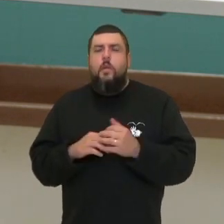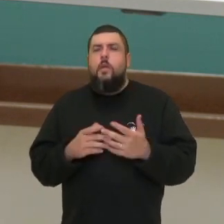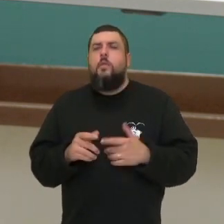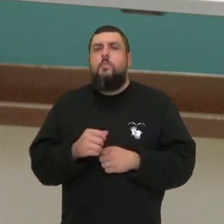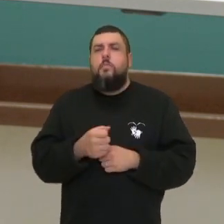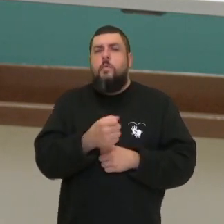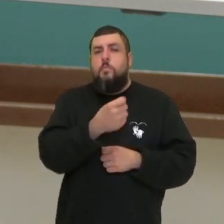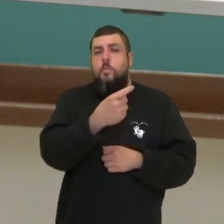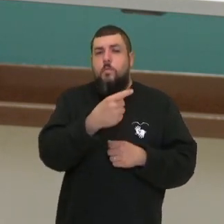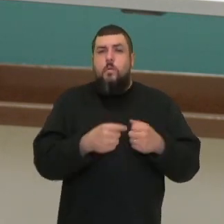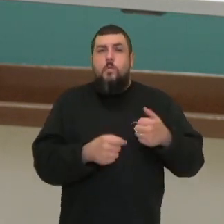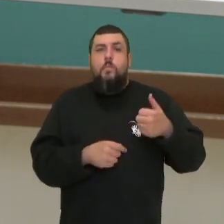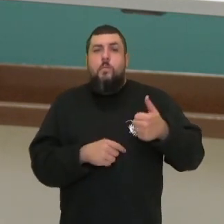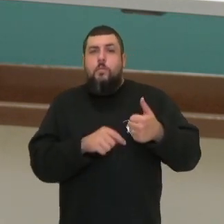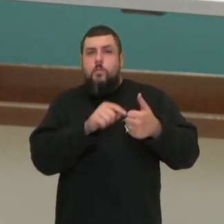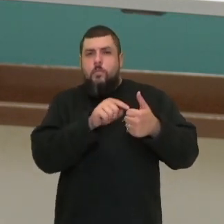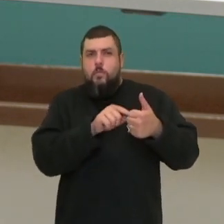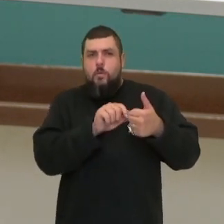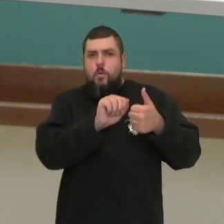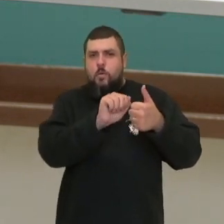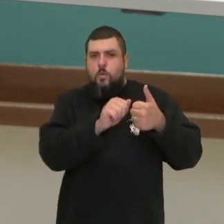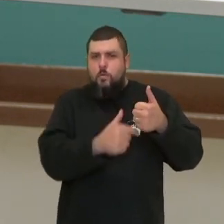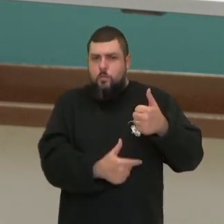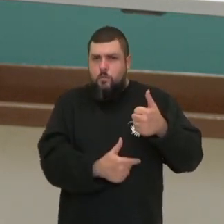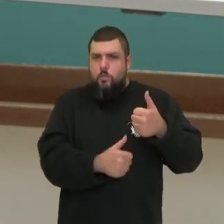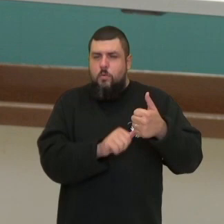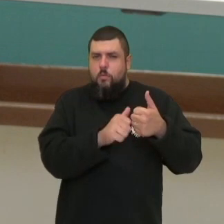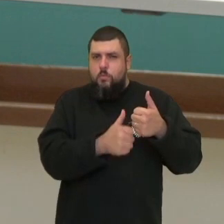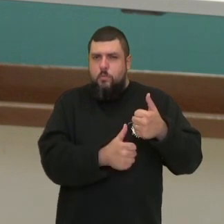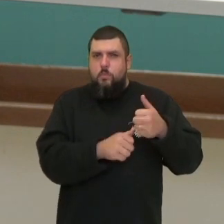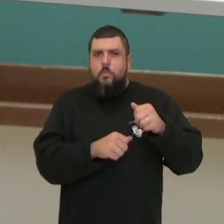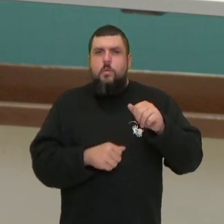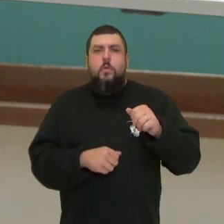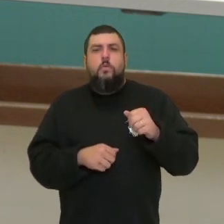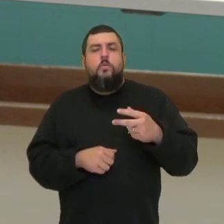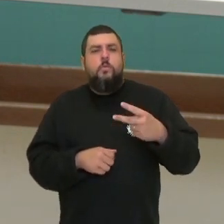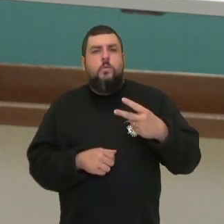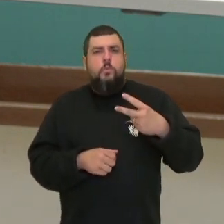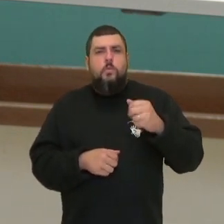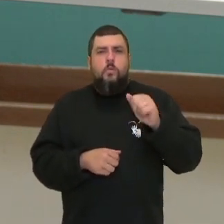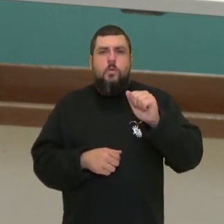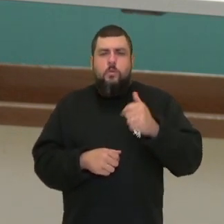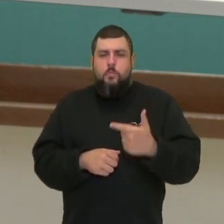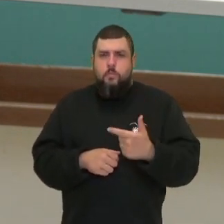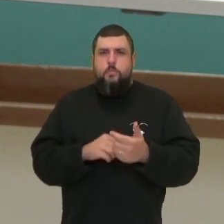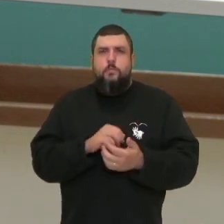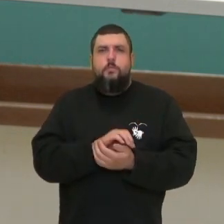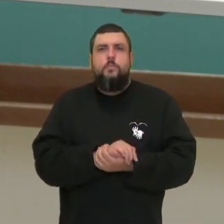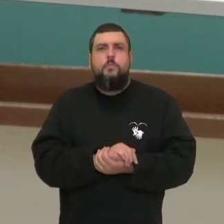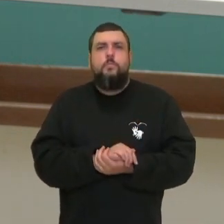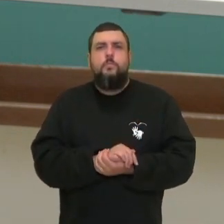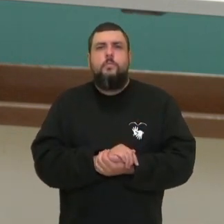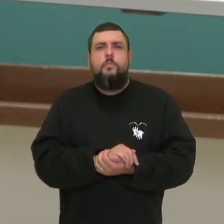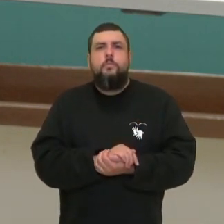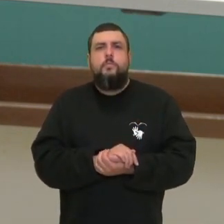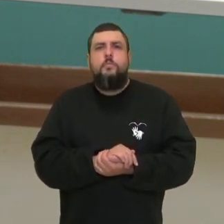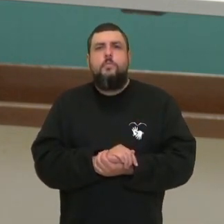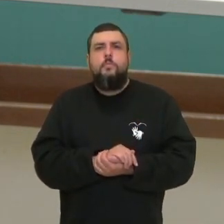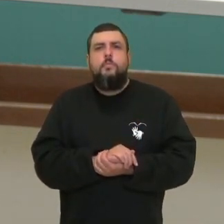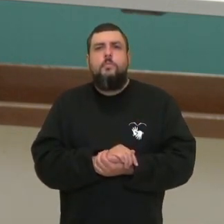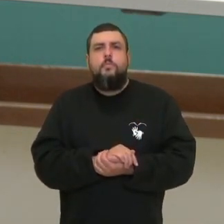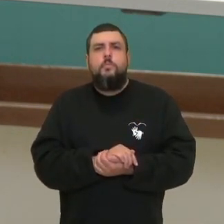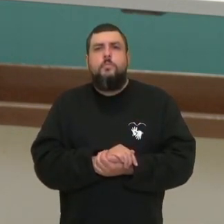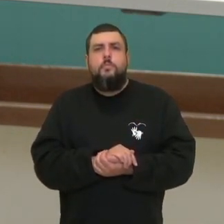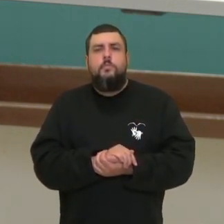termo é indicado por A1, o segundo por A2 e assim por diante. Definição